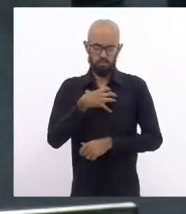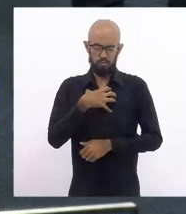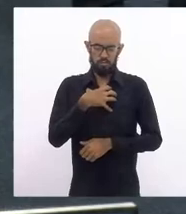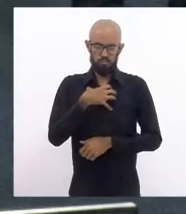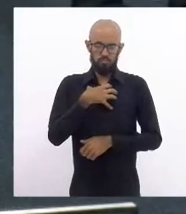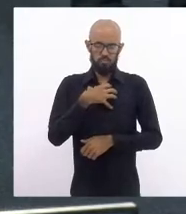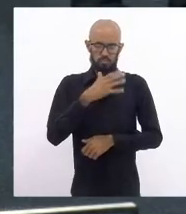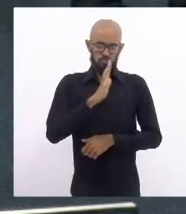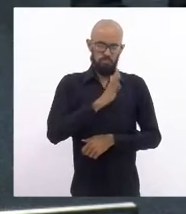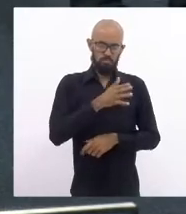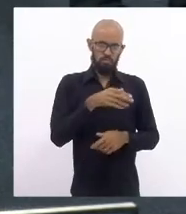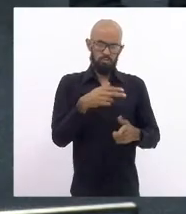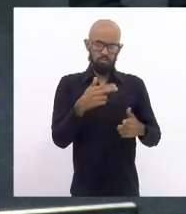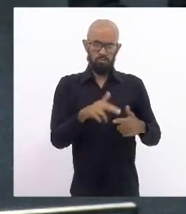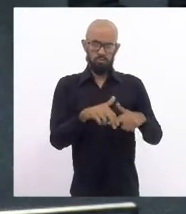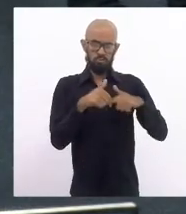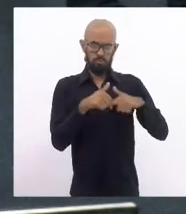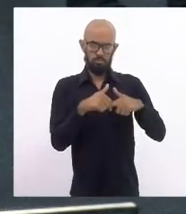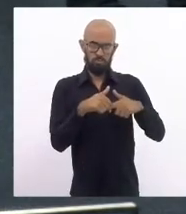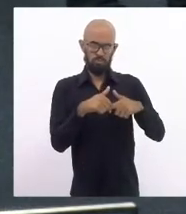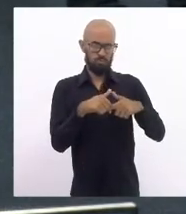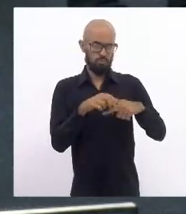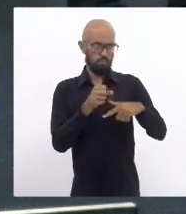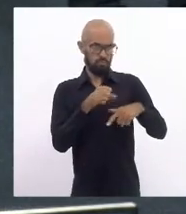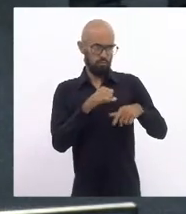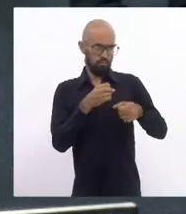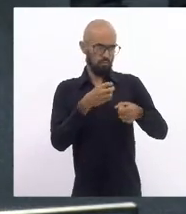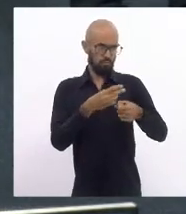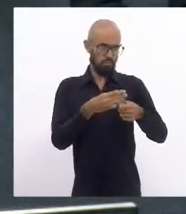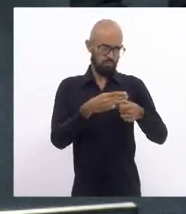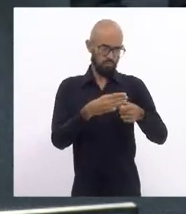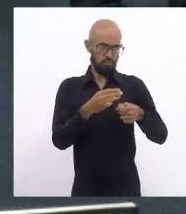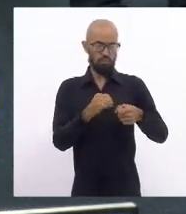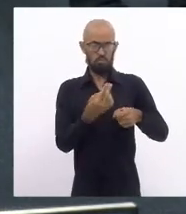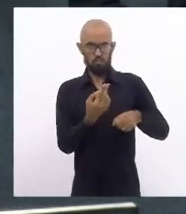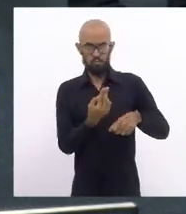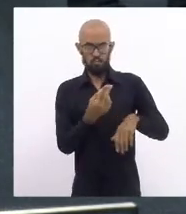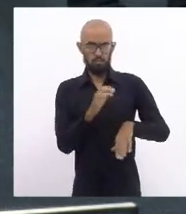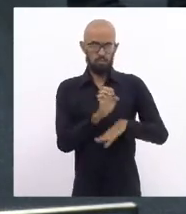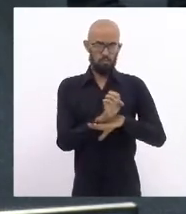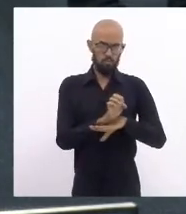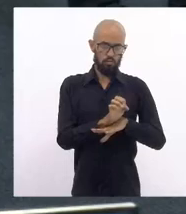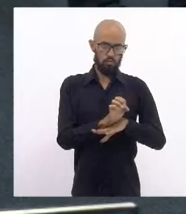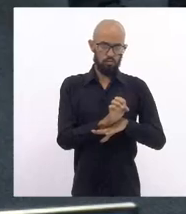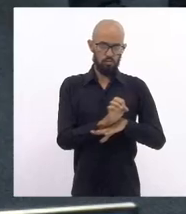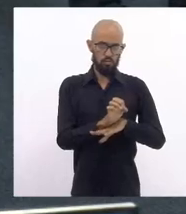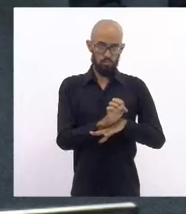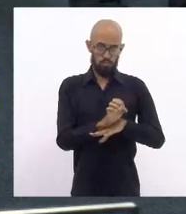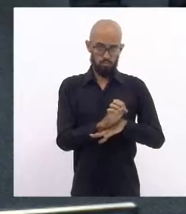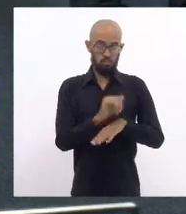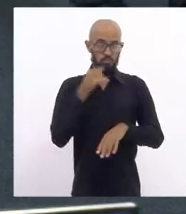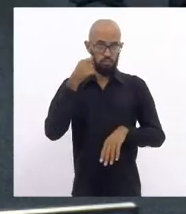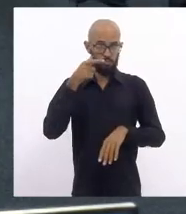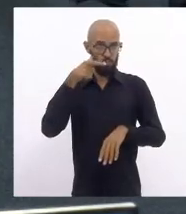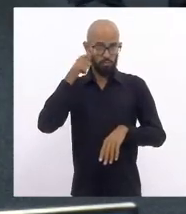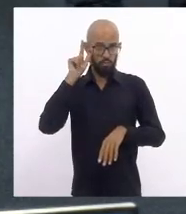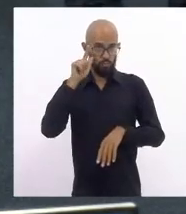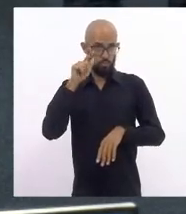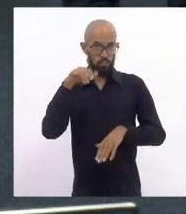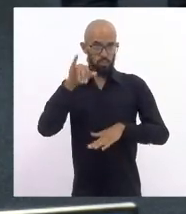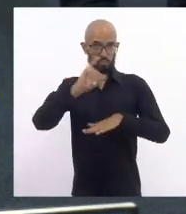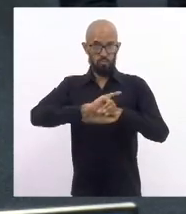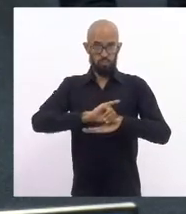é da cidade, se é do Estado, ou o Rio de Janeiro, por exemplo, que ontem fez